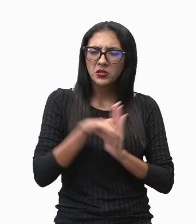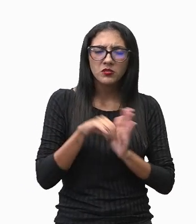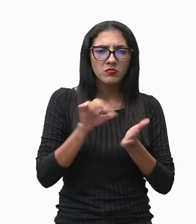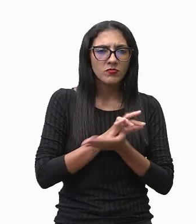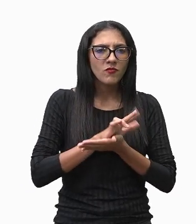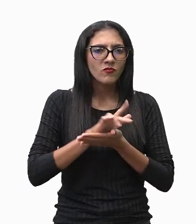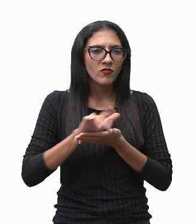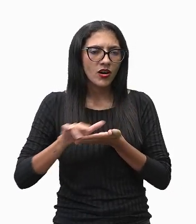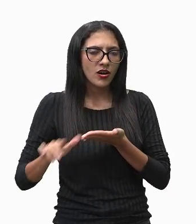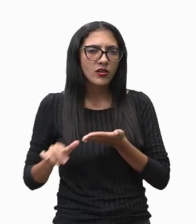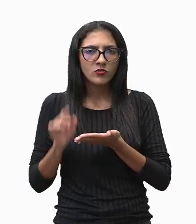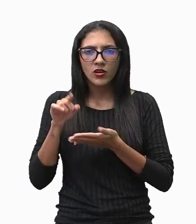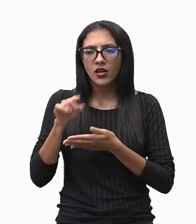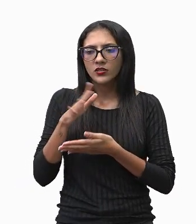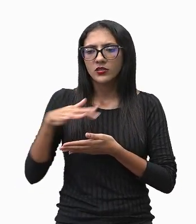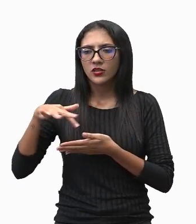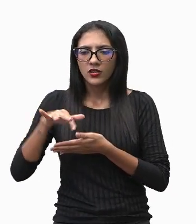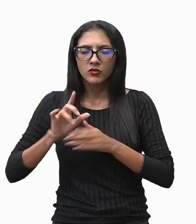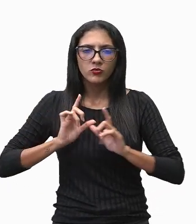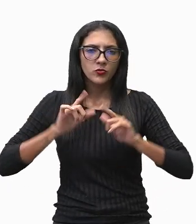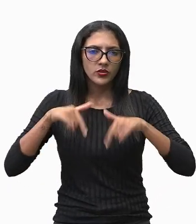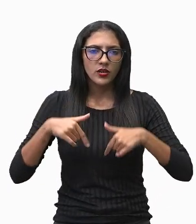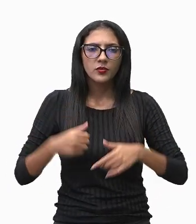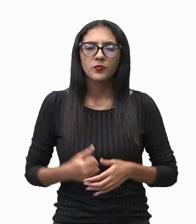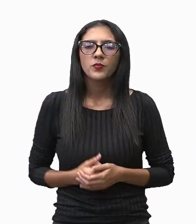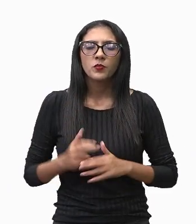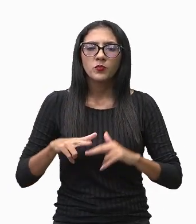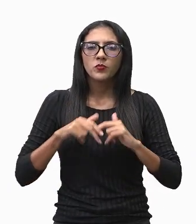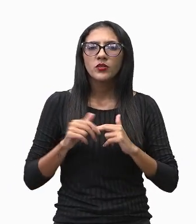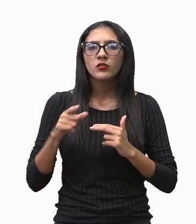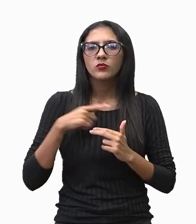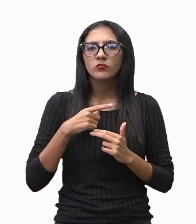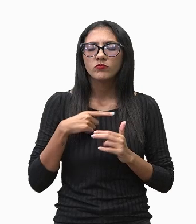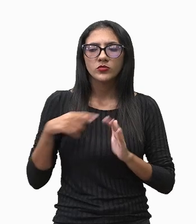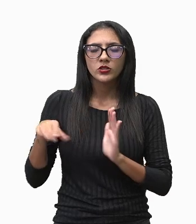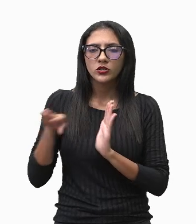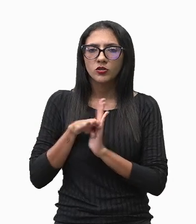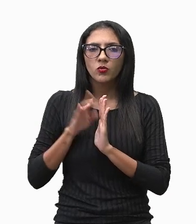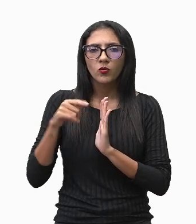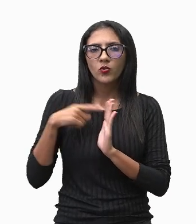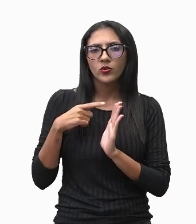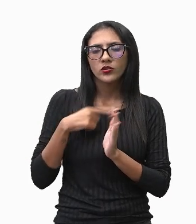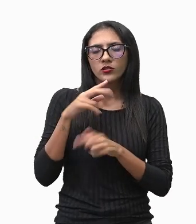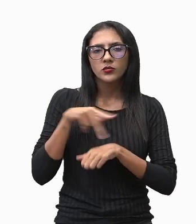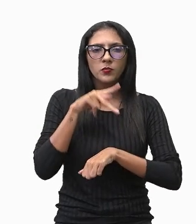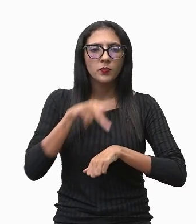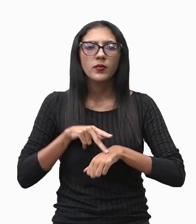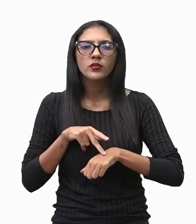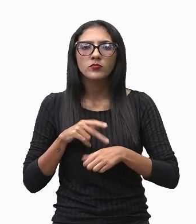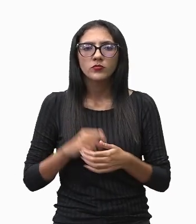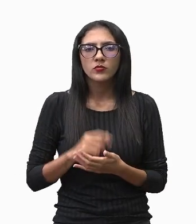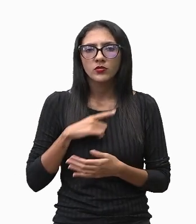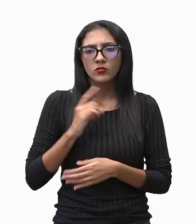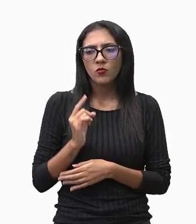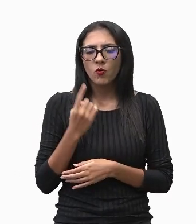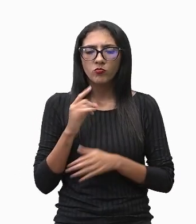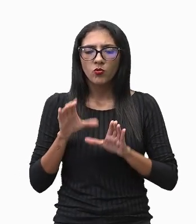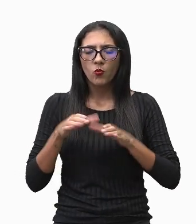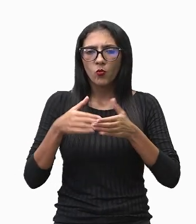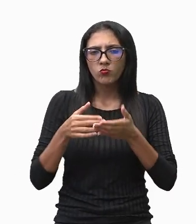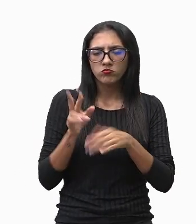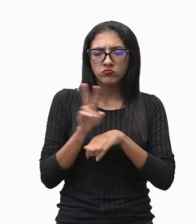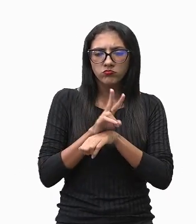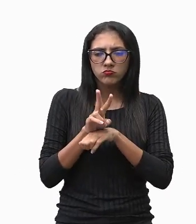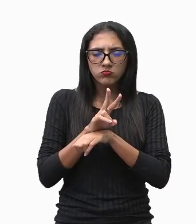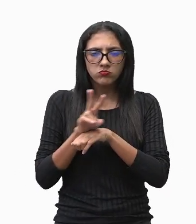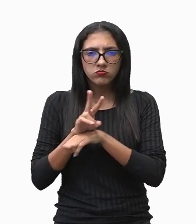no Iraque. Então, ele chegou, né, na época, ele chegou a conseguir que uma delegação de inspetores